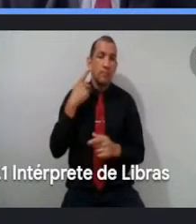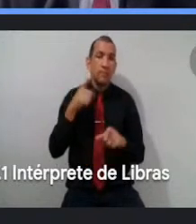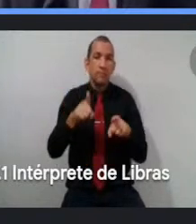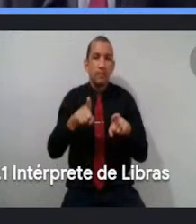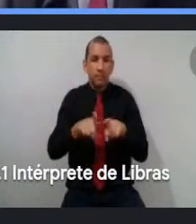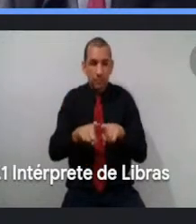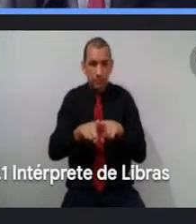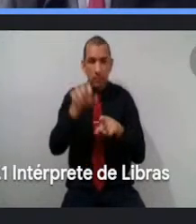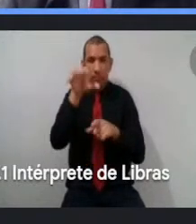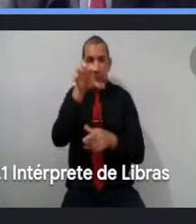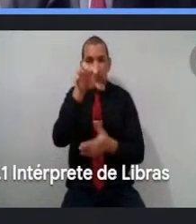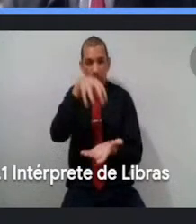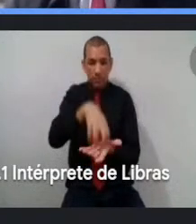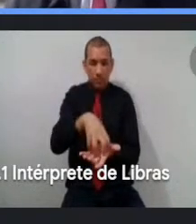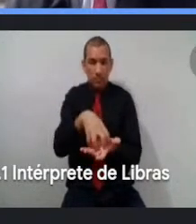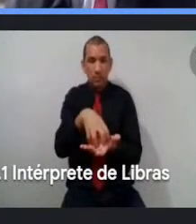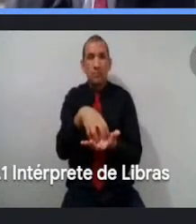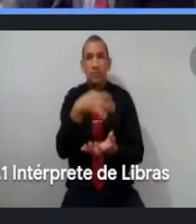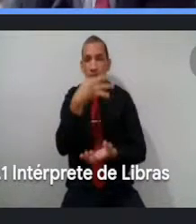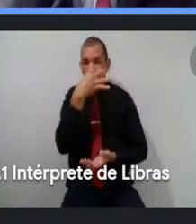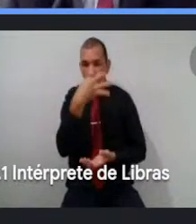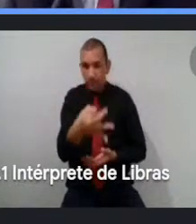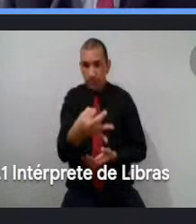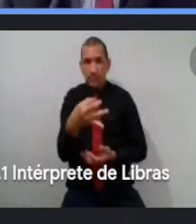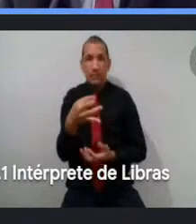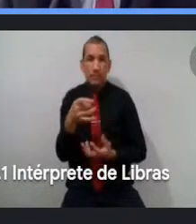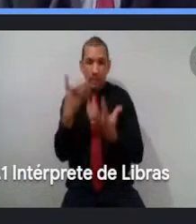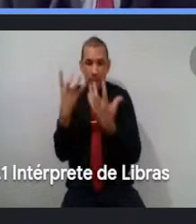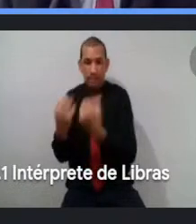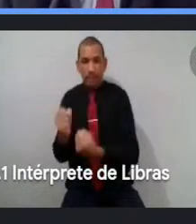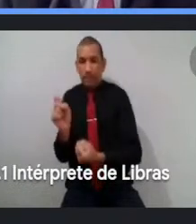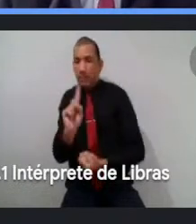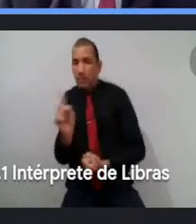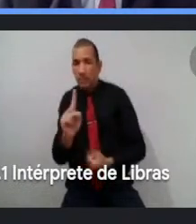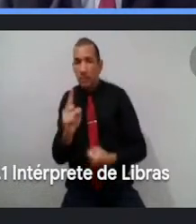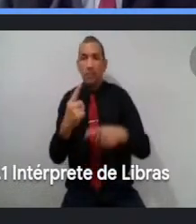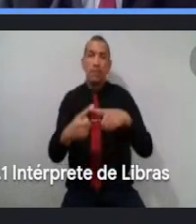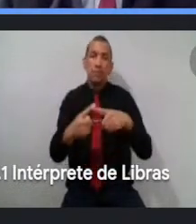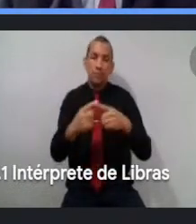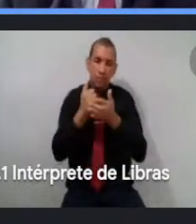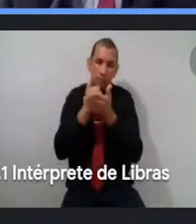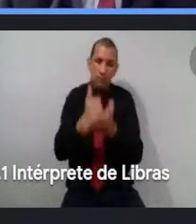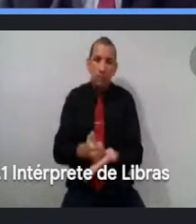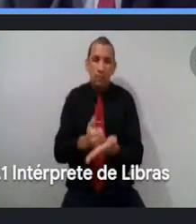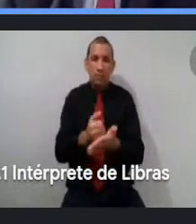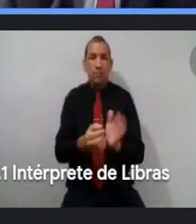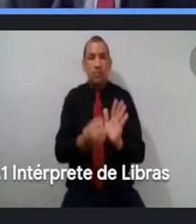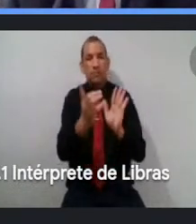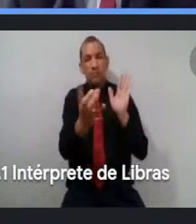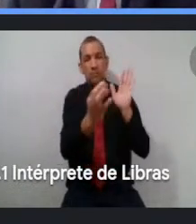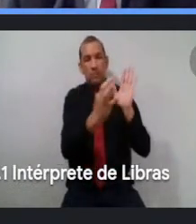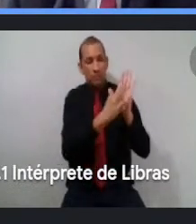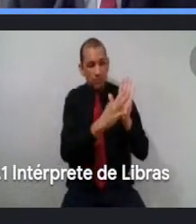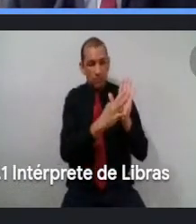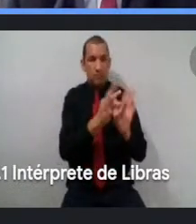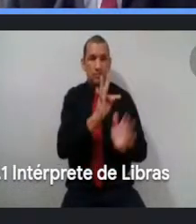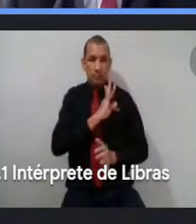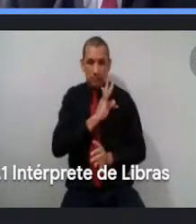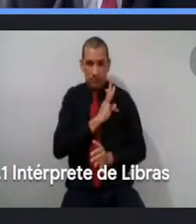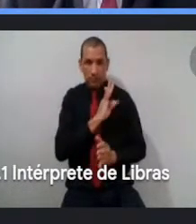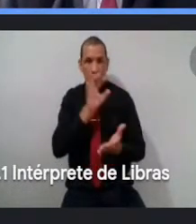Regional Eleitoral opina pela desaprovação ou vapor corroborando esse parecer do órgão técnico